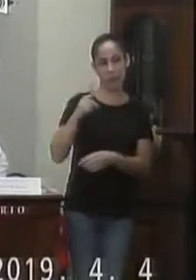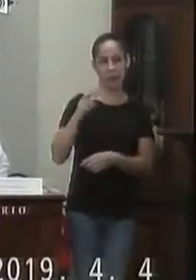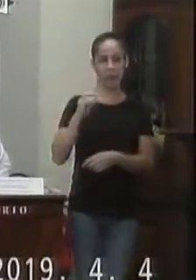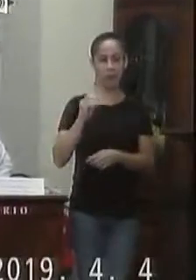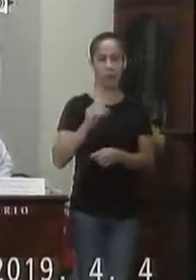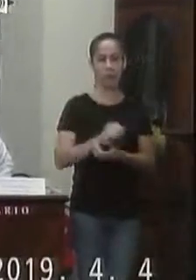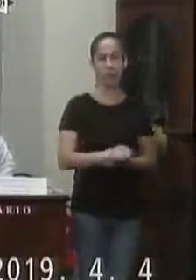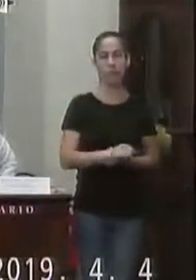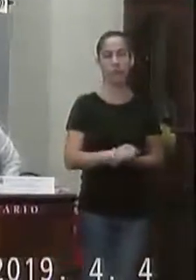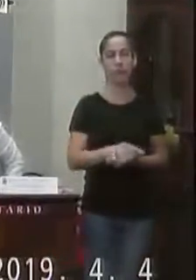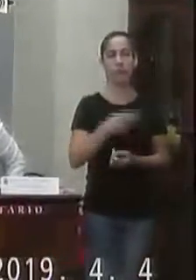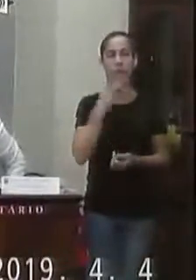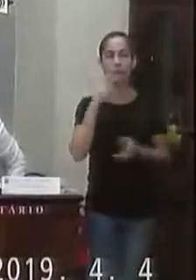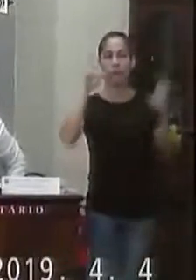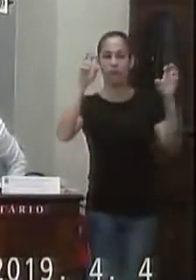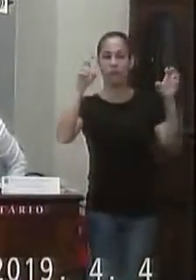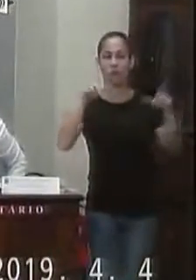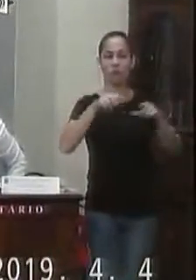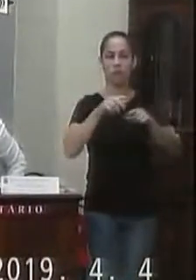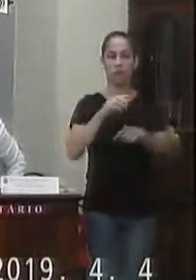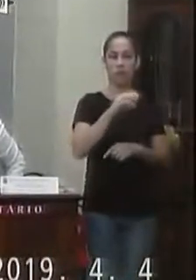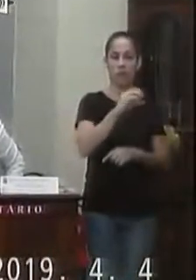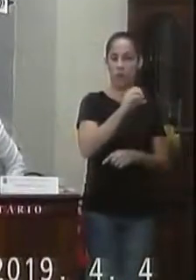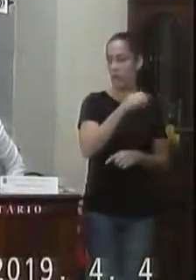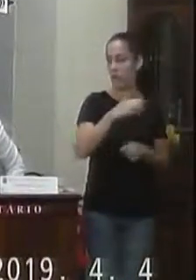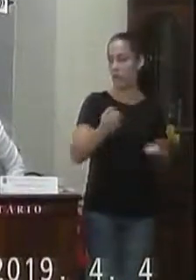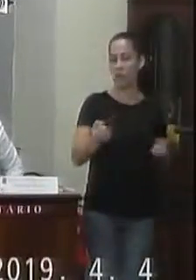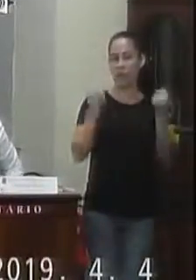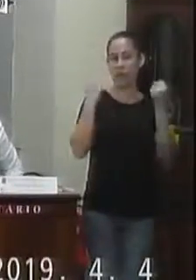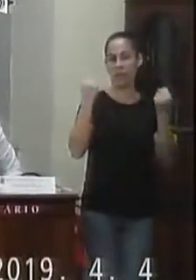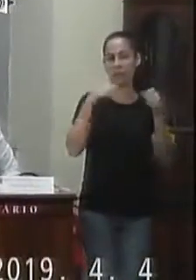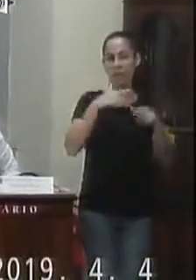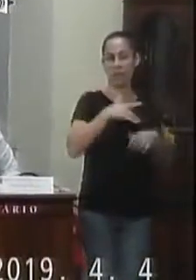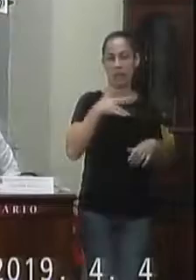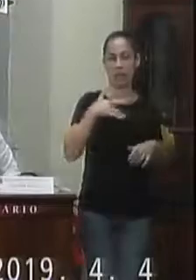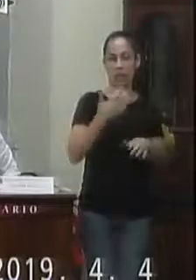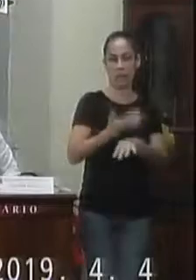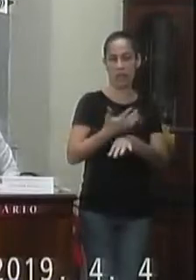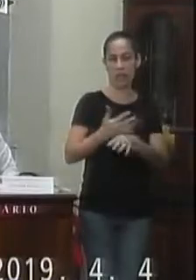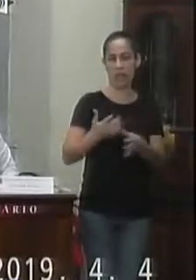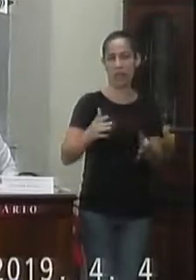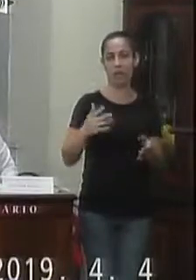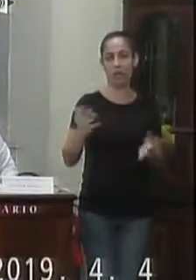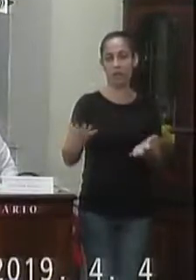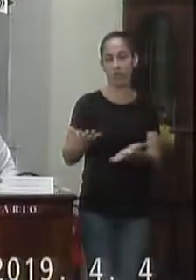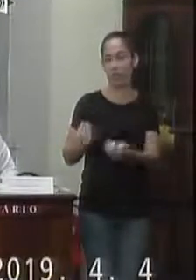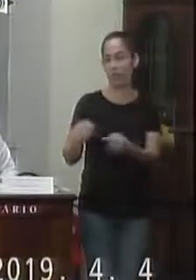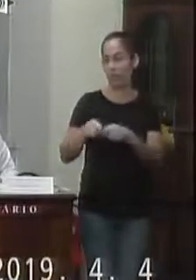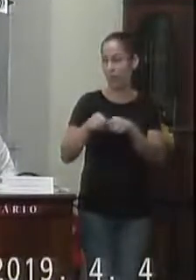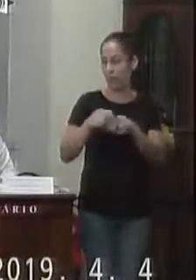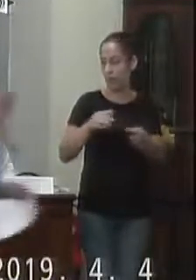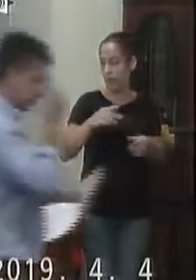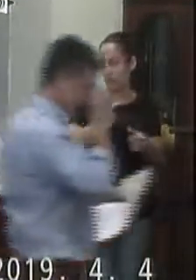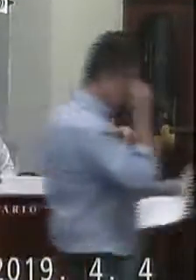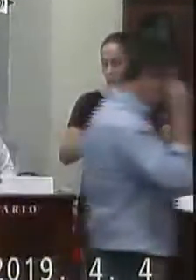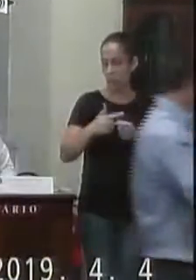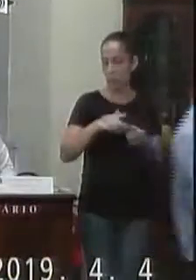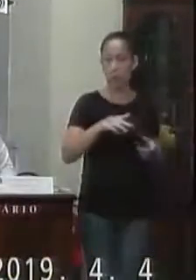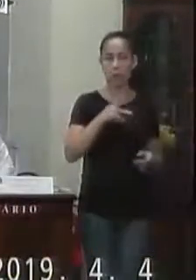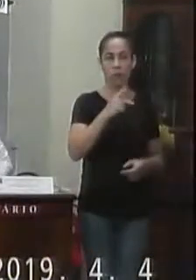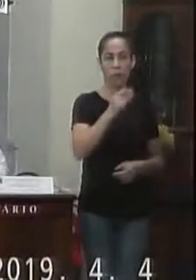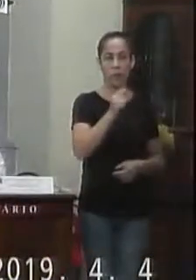Graça. Denomina o nome de senhor Helder Pereira Simões a Academia da Saúde, localizada na Praça da Juventude, no distrito de Parapeúna. Projeto